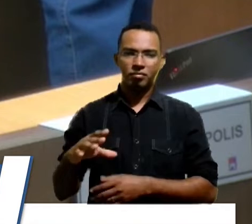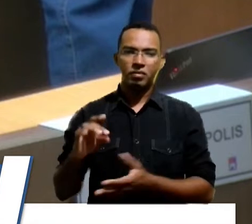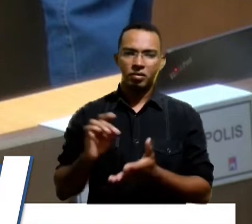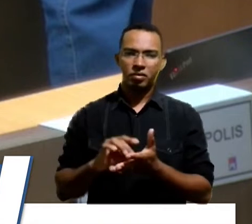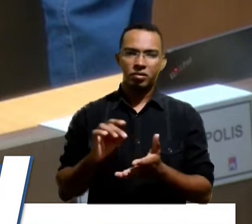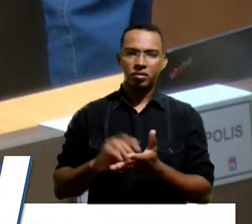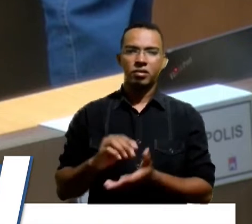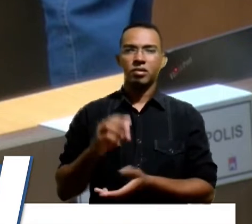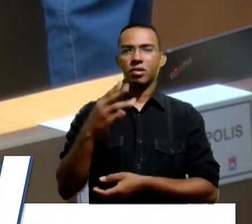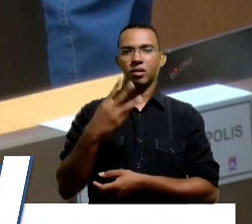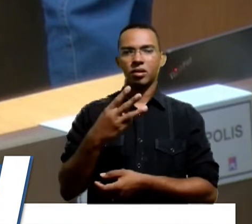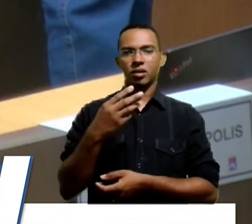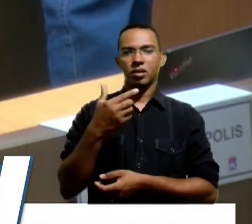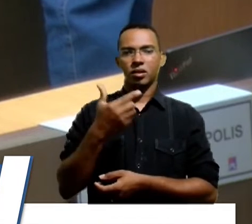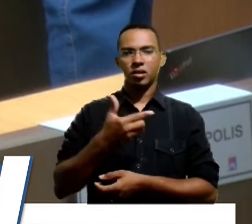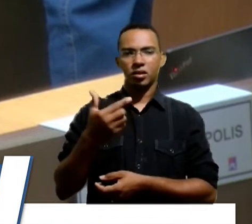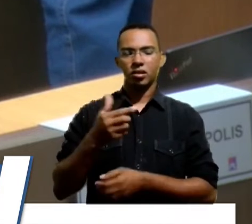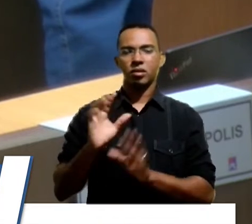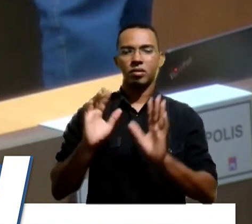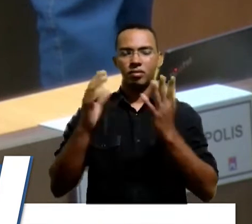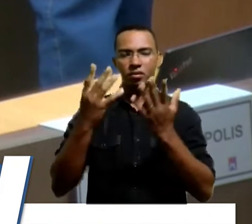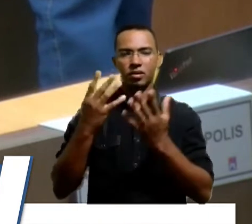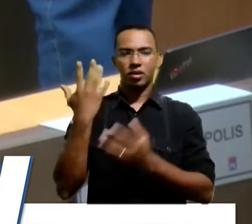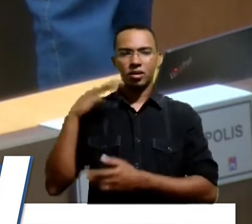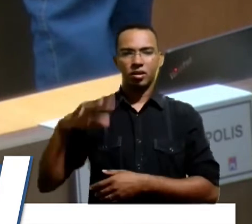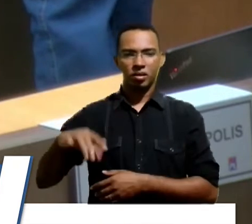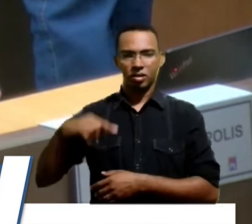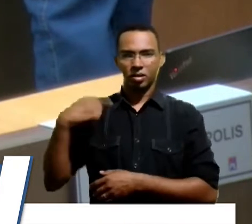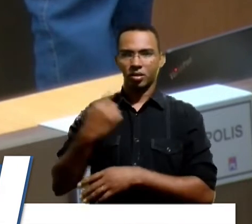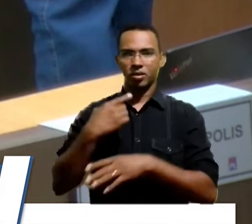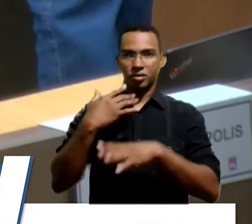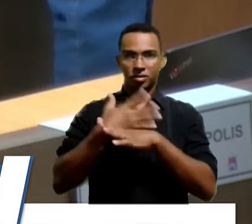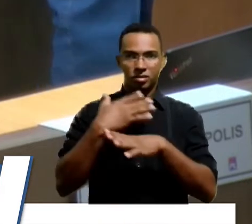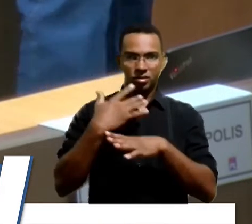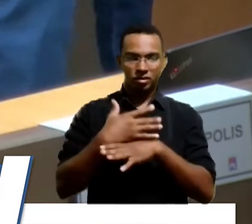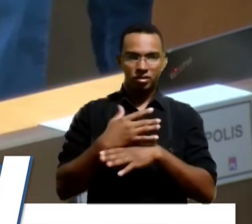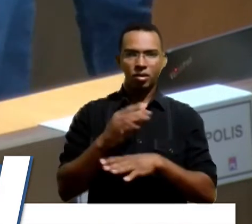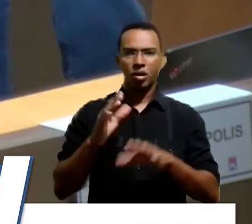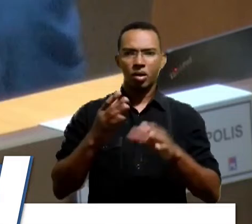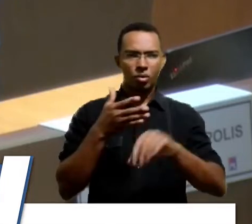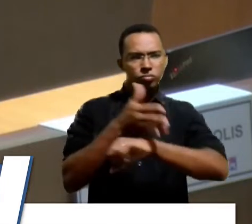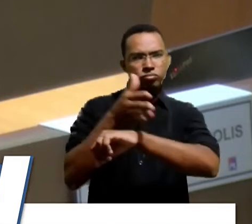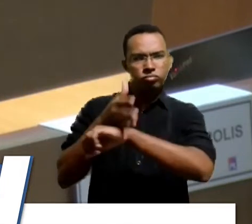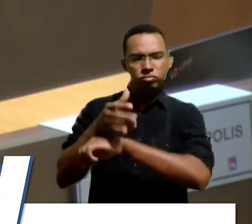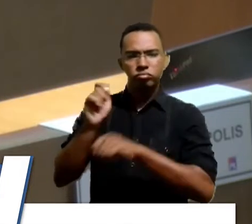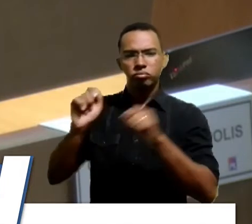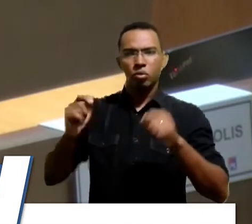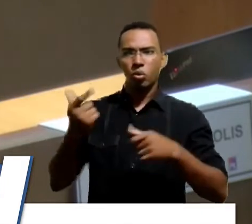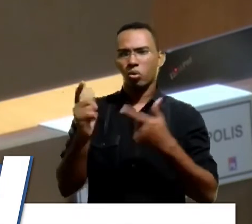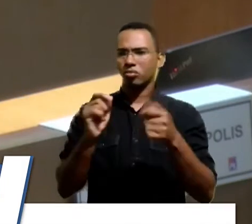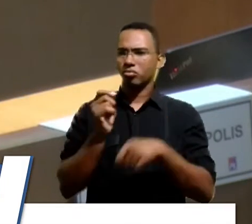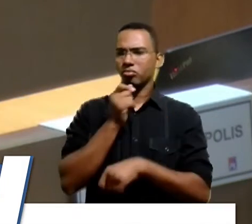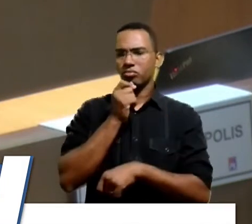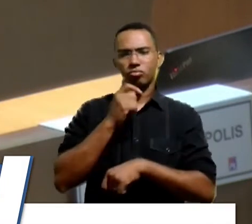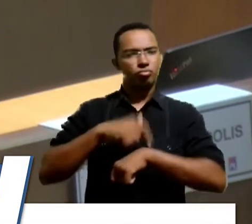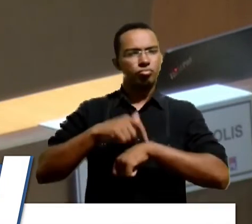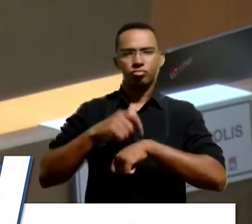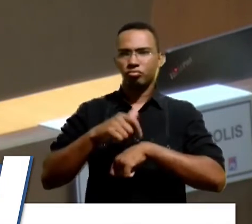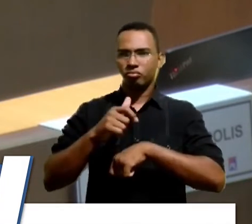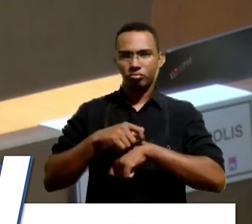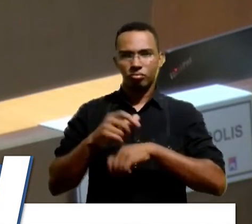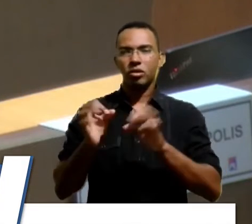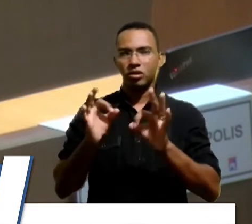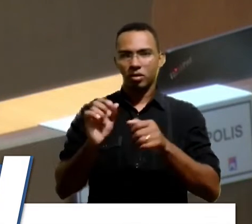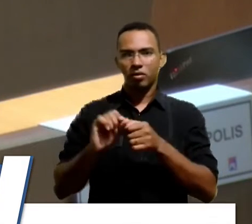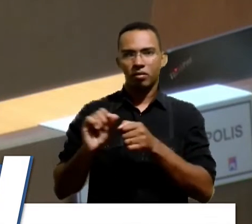32 solicitações de festa de criança na nossa cidade. Fui em algumas, outras não deu para ir. Certo, a gente faz ali